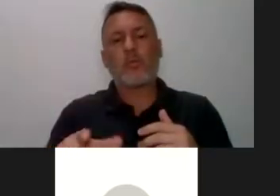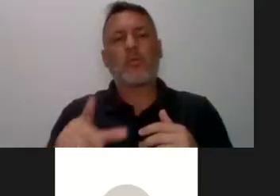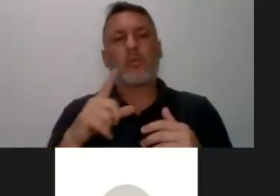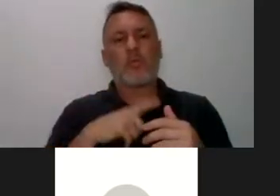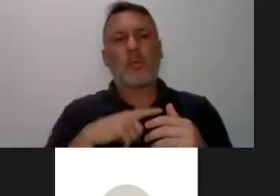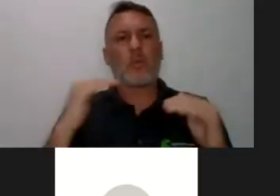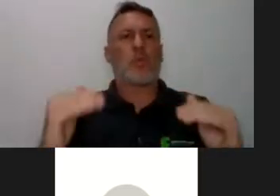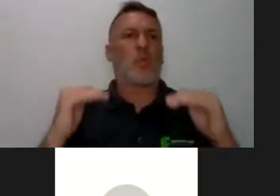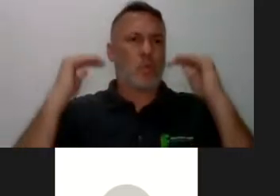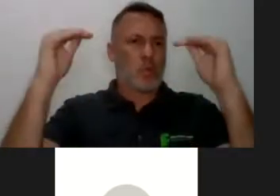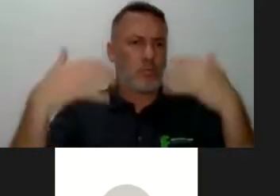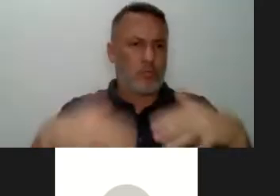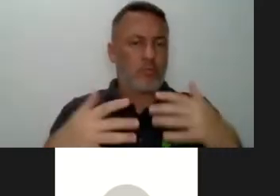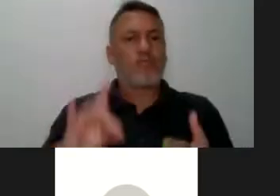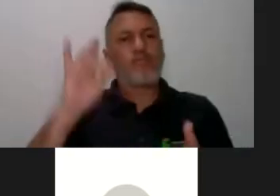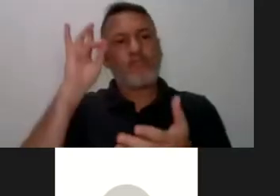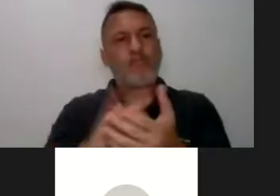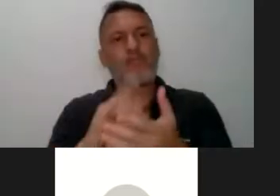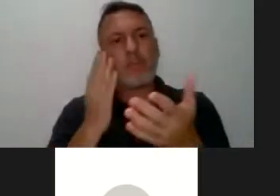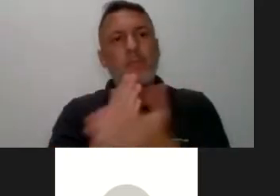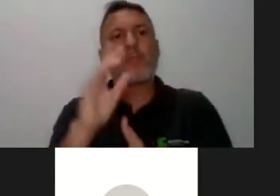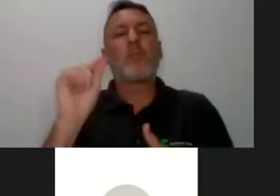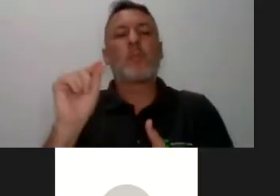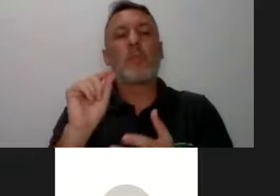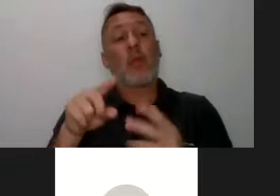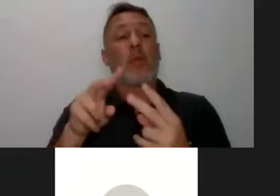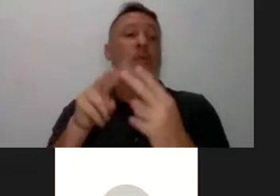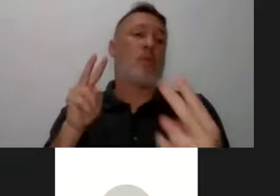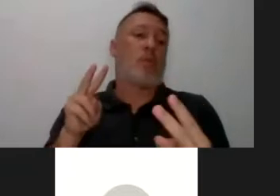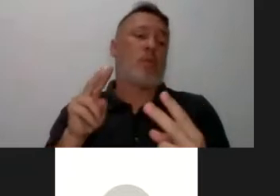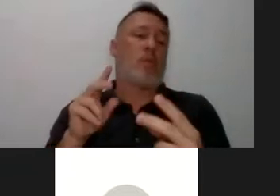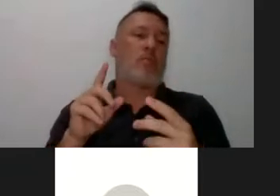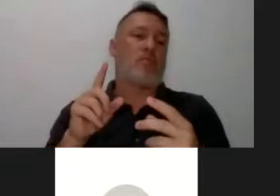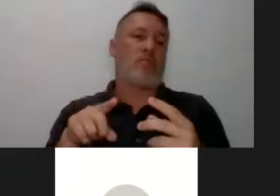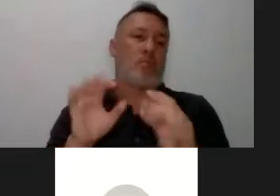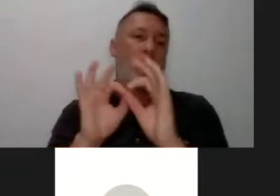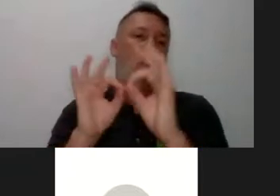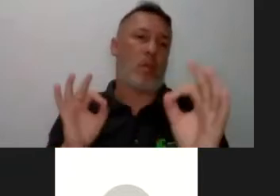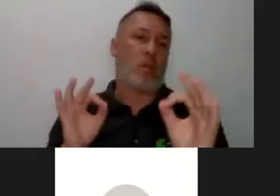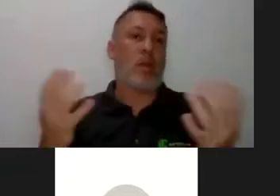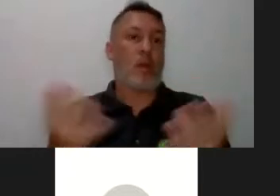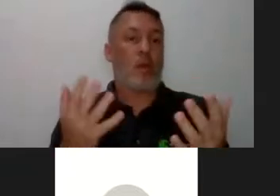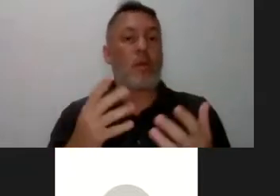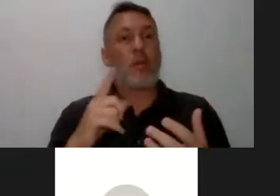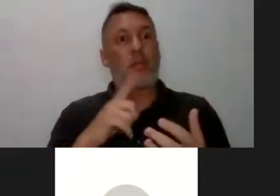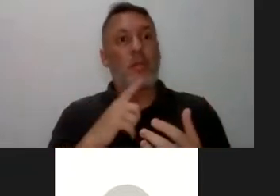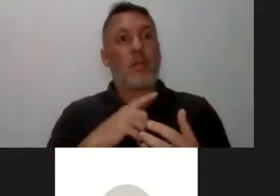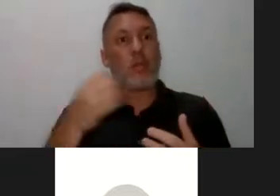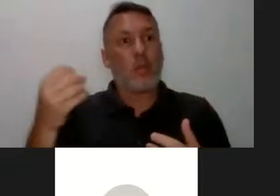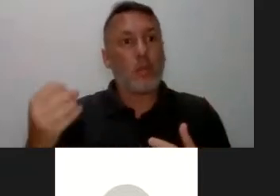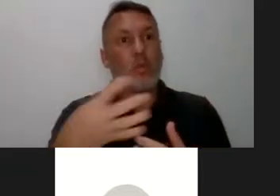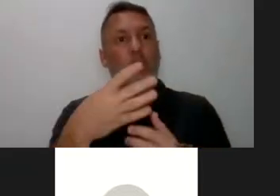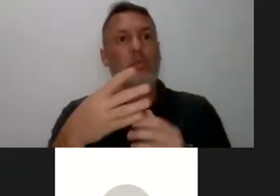grandioso, consolidando nesse ano o formato online, agora evoluindo para o uso de uma plataforma, né?